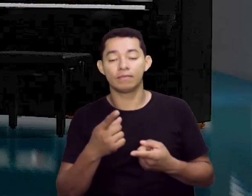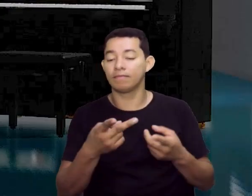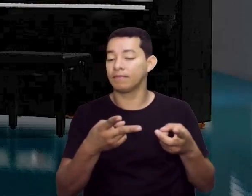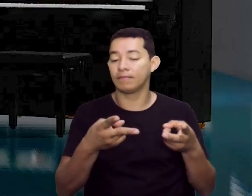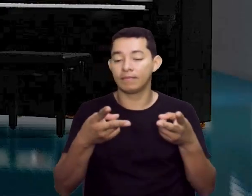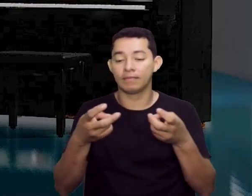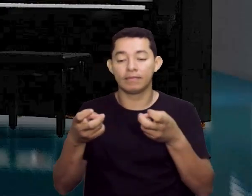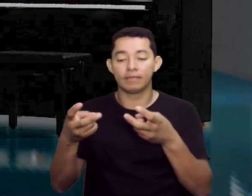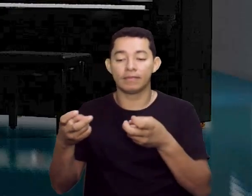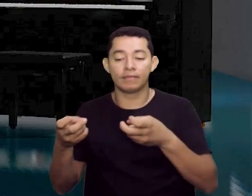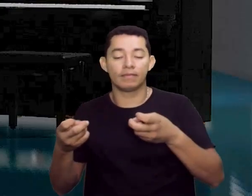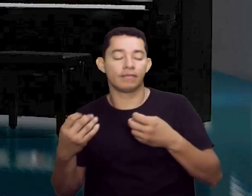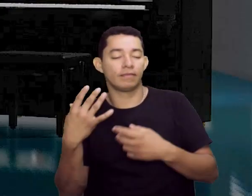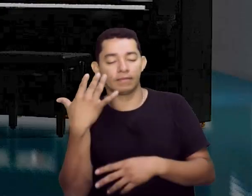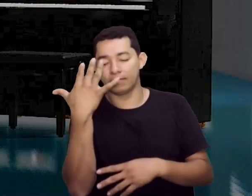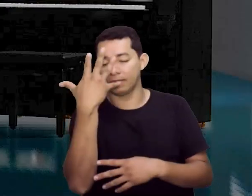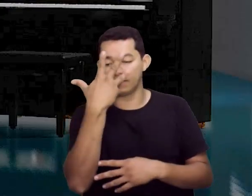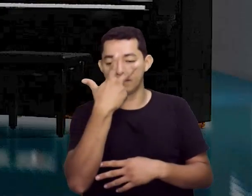Perceba que a beleza